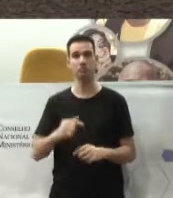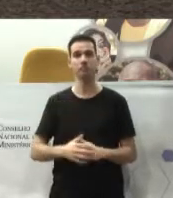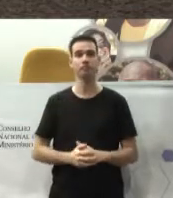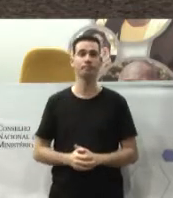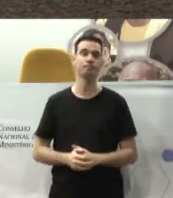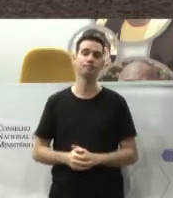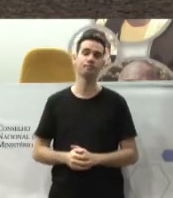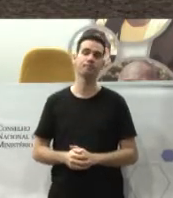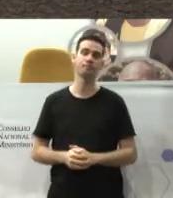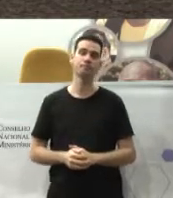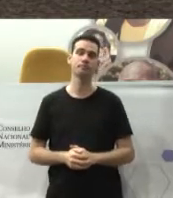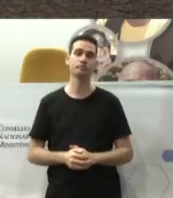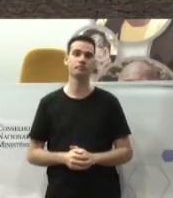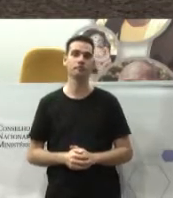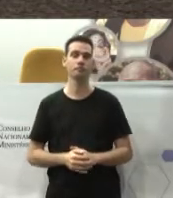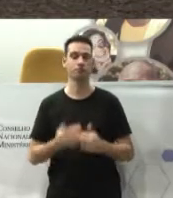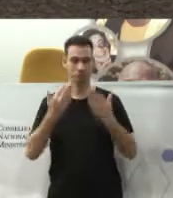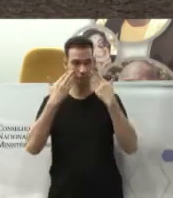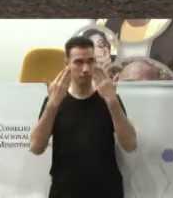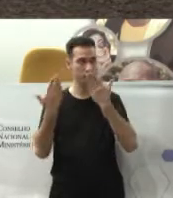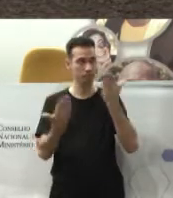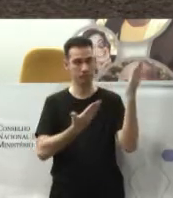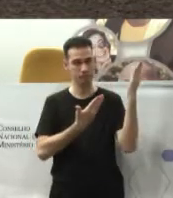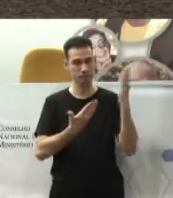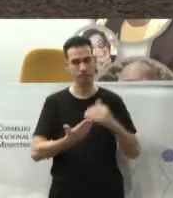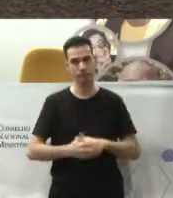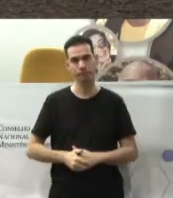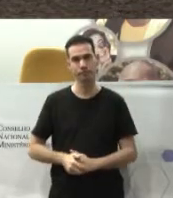nessa encruzilhada que está representada aí.